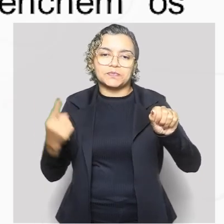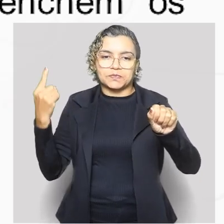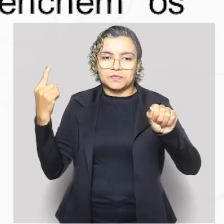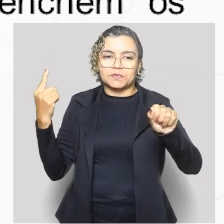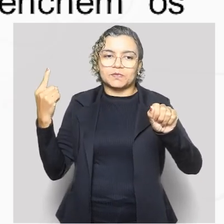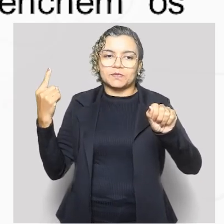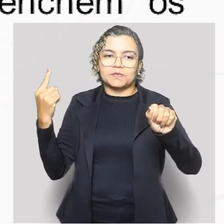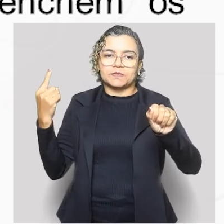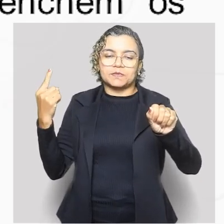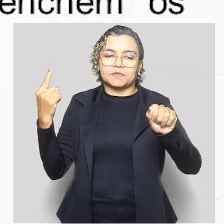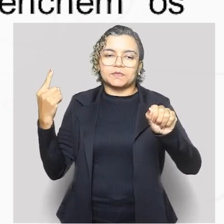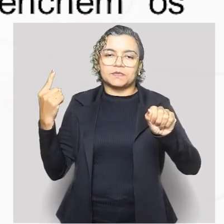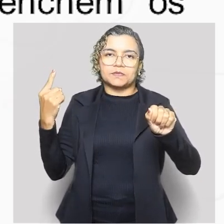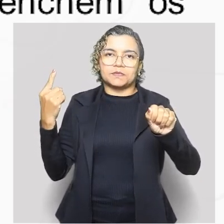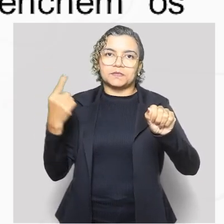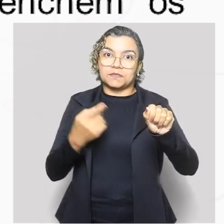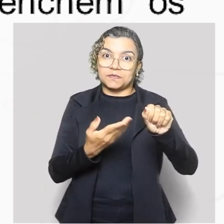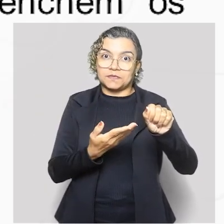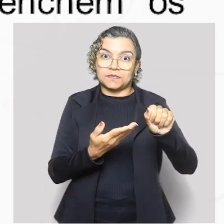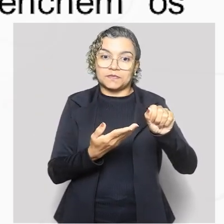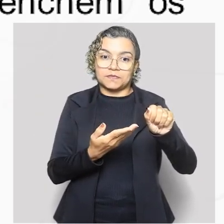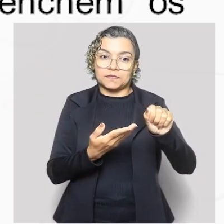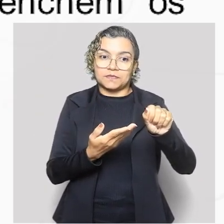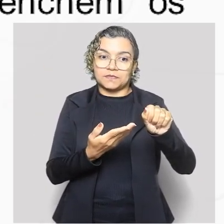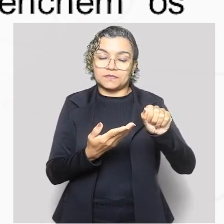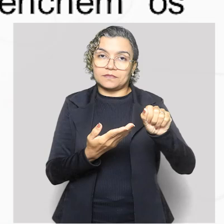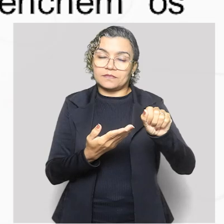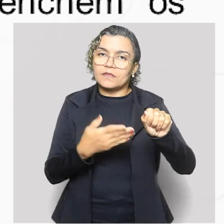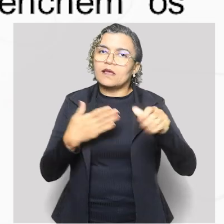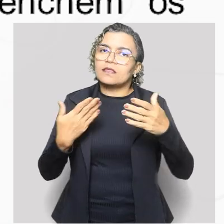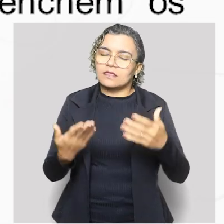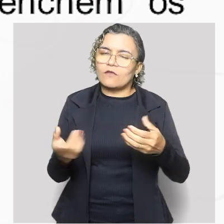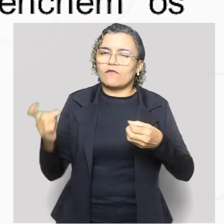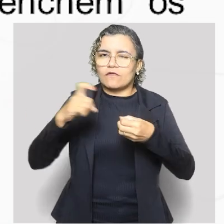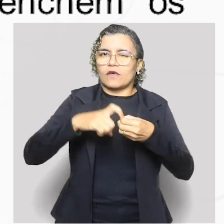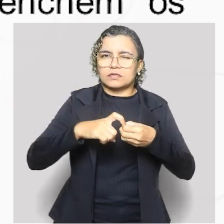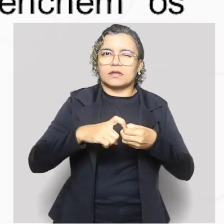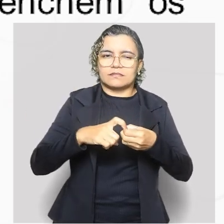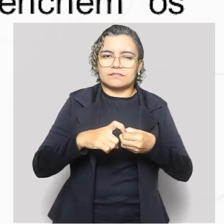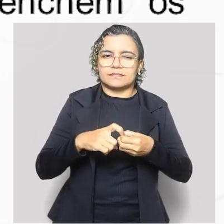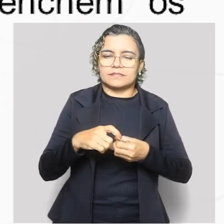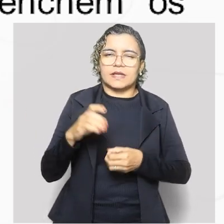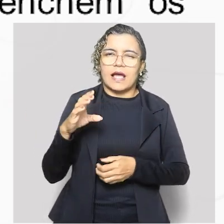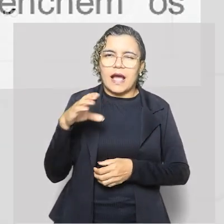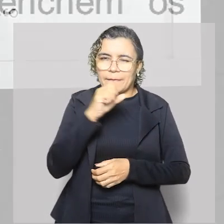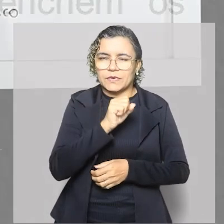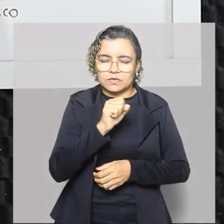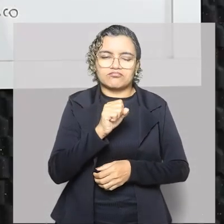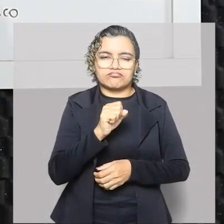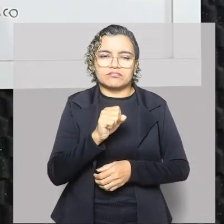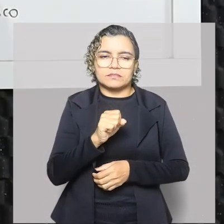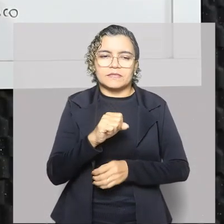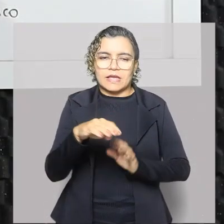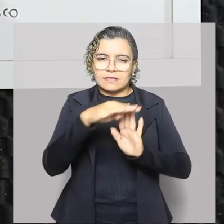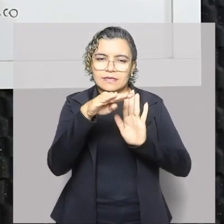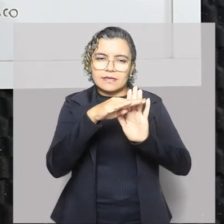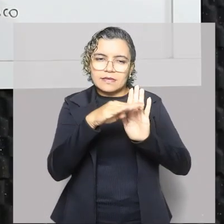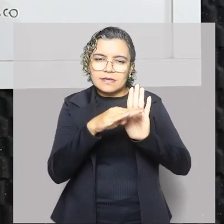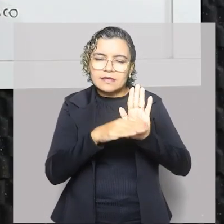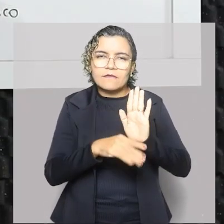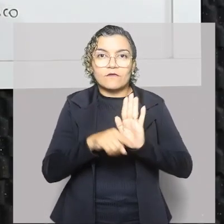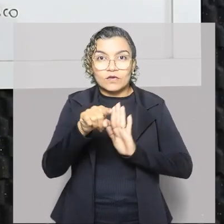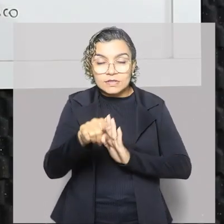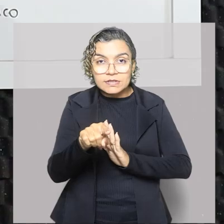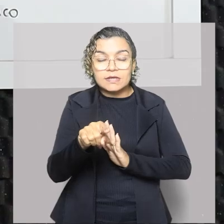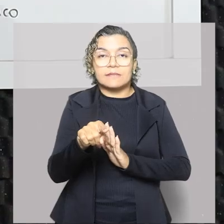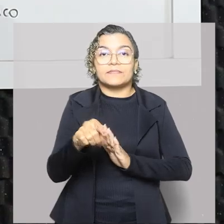porque ambos preenchem os requisitos 1, 2 e 3. Então eu vou voltar aqui com você rapidinho, tá? Nesses requisitos, para você